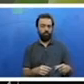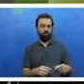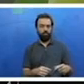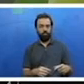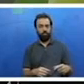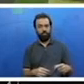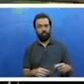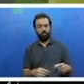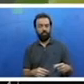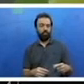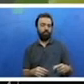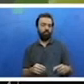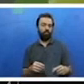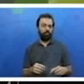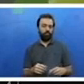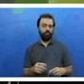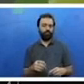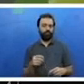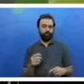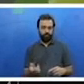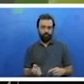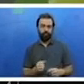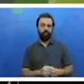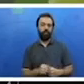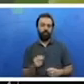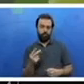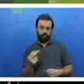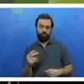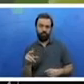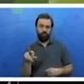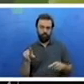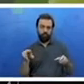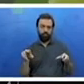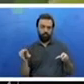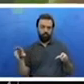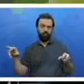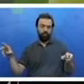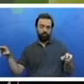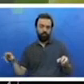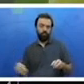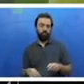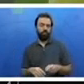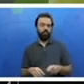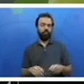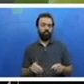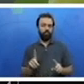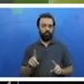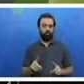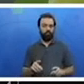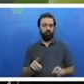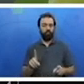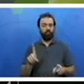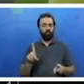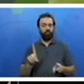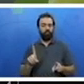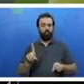de baixo é sempre o mesmo resultado, elas são